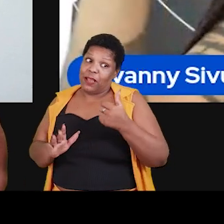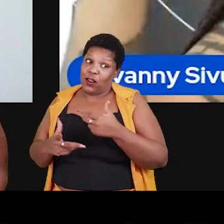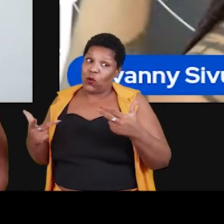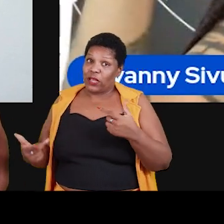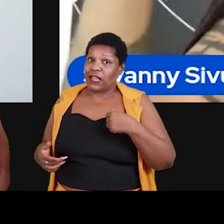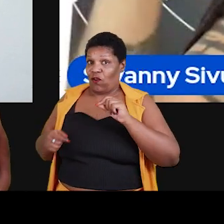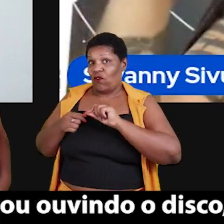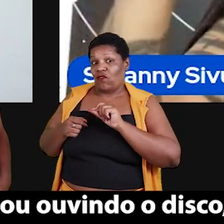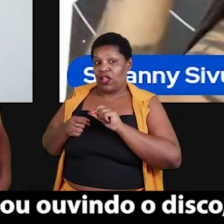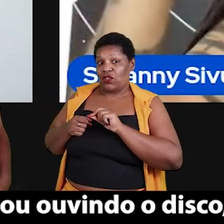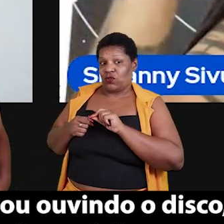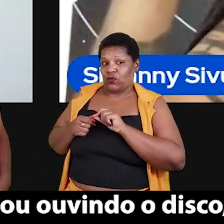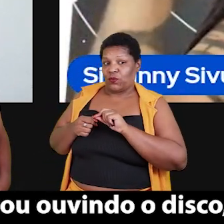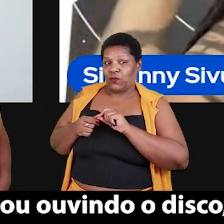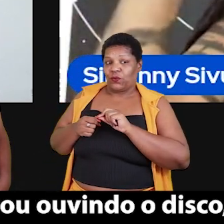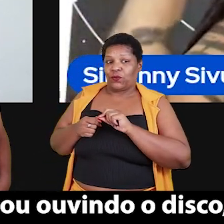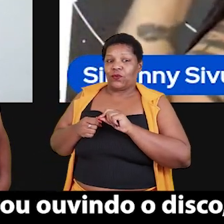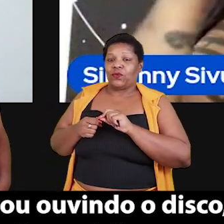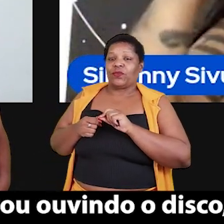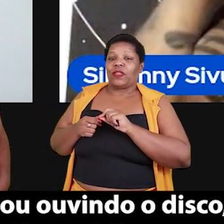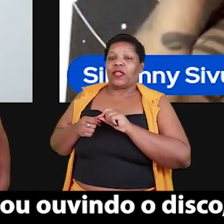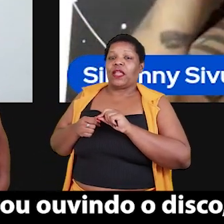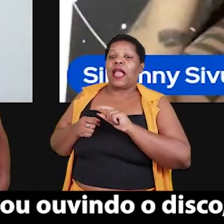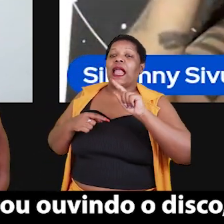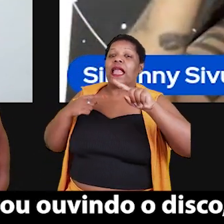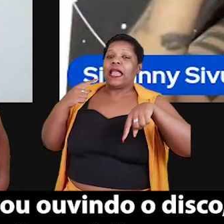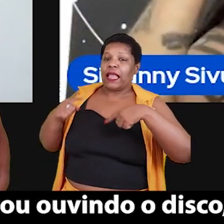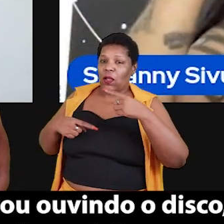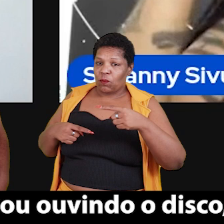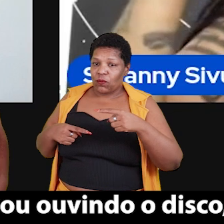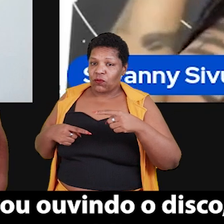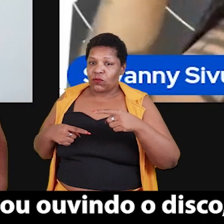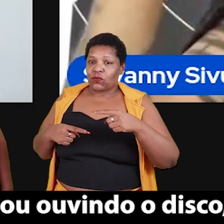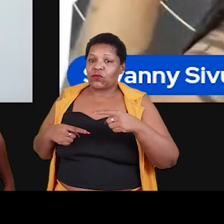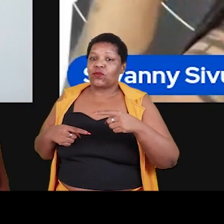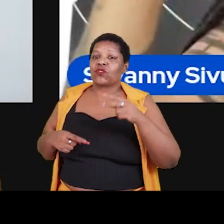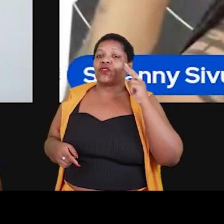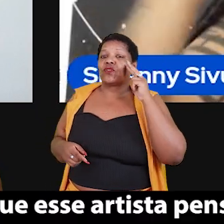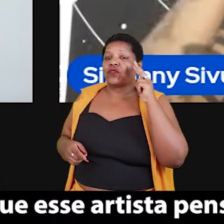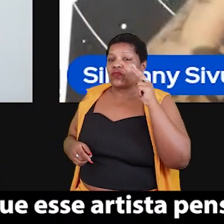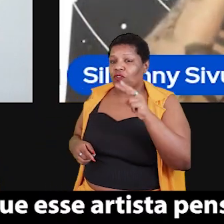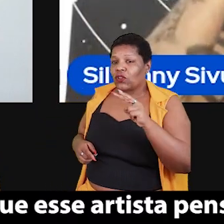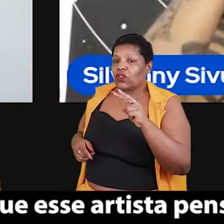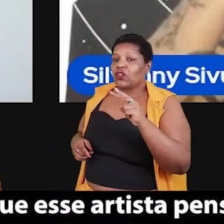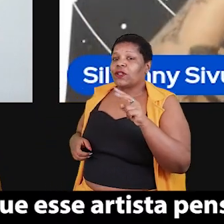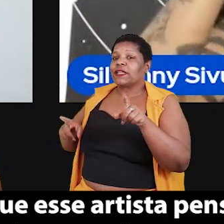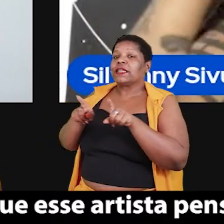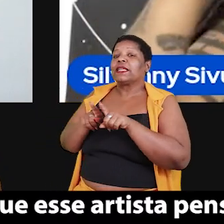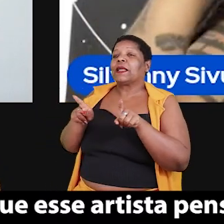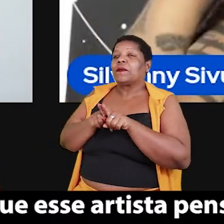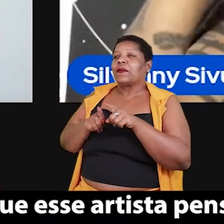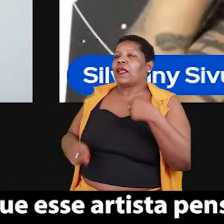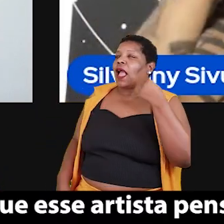eu faço é isso. Depois eu vou ouvir o disco, a versão estúdio, e ouvir como que esse